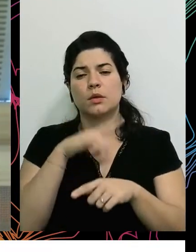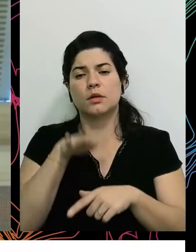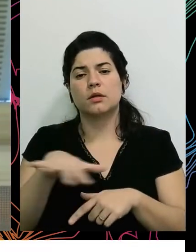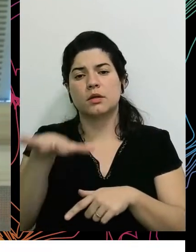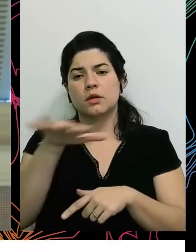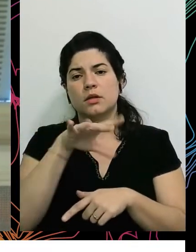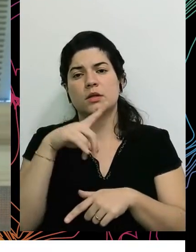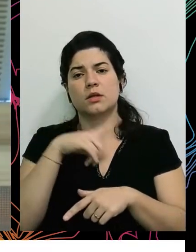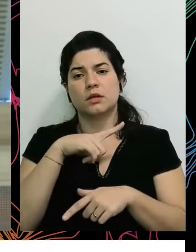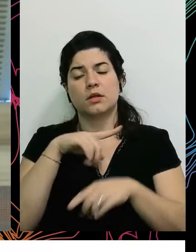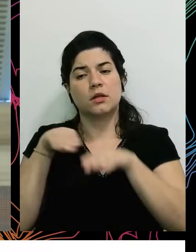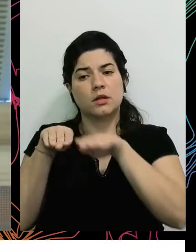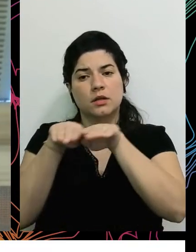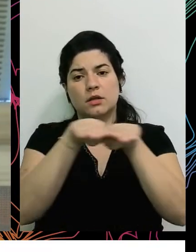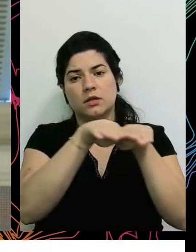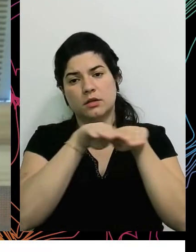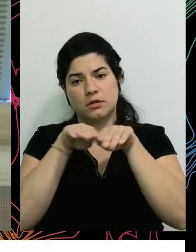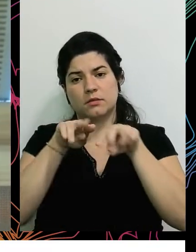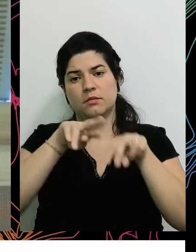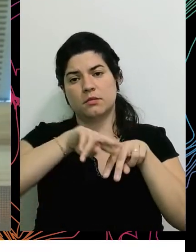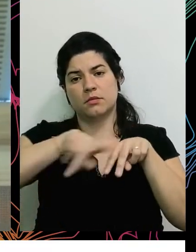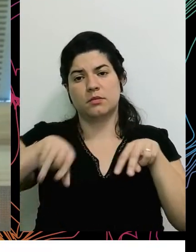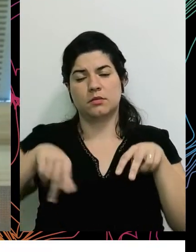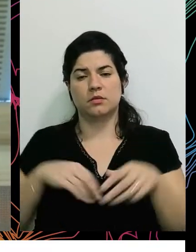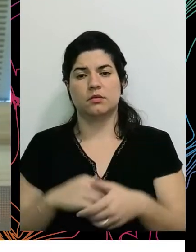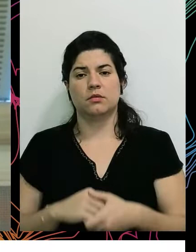mais igualdade de gênero. Então,